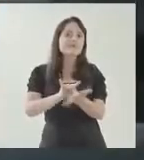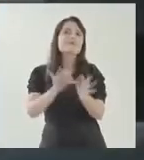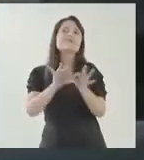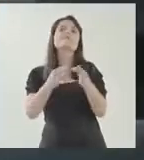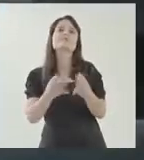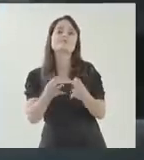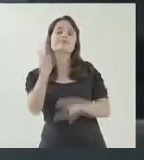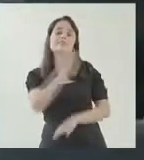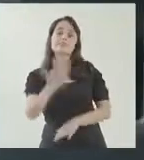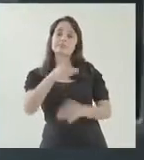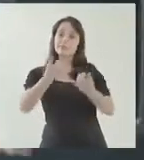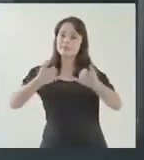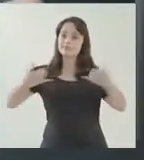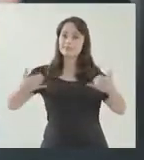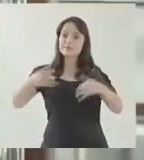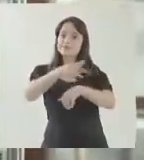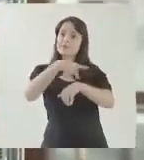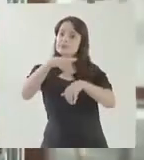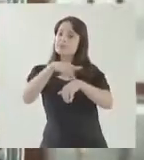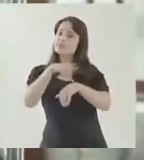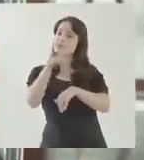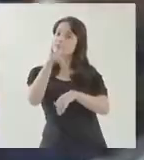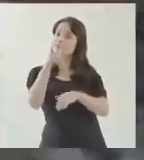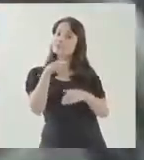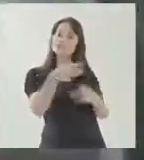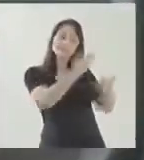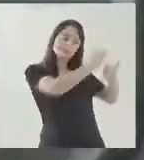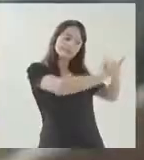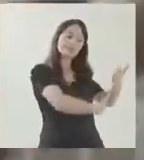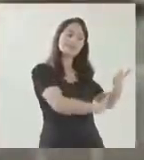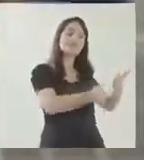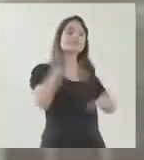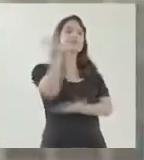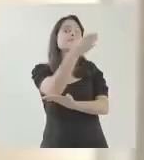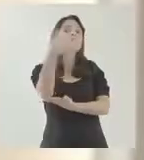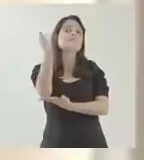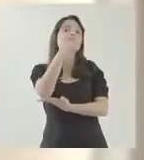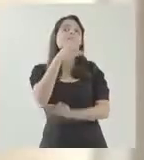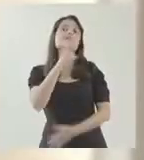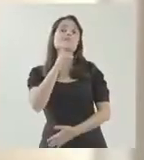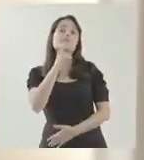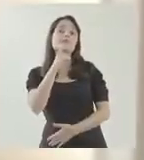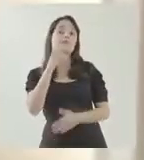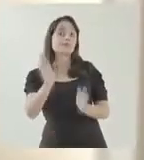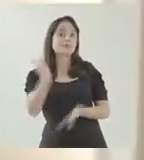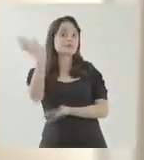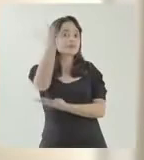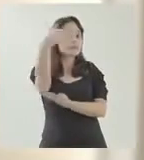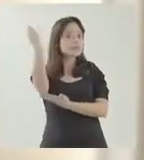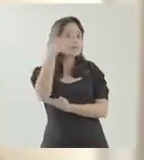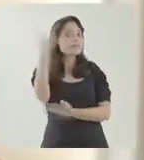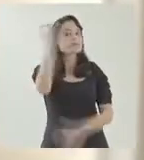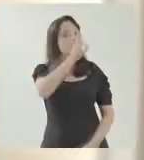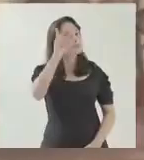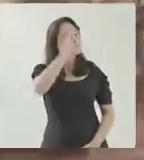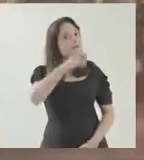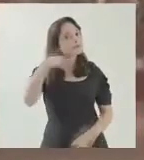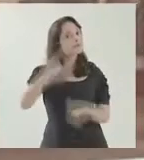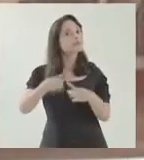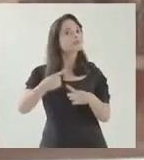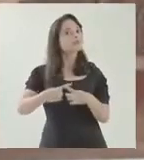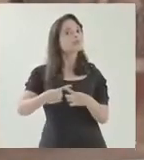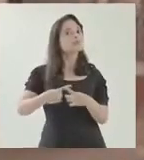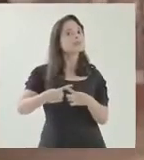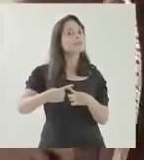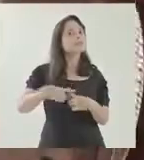a geração de energia no Brasil estiver favorável, você receberá a conta com a bandeira verde. Se aparecer escrito na conta bandeira amarela,